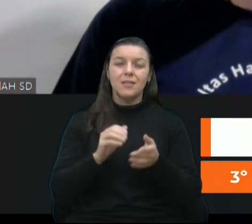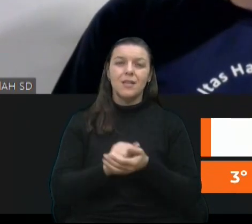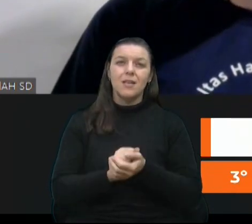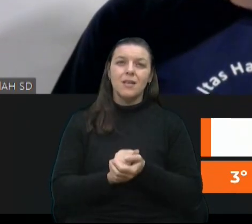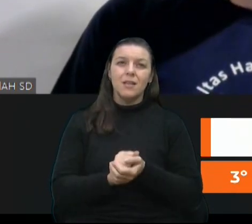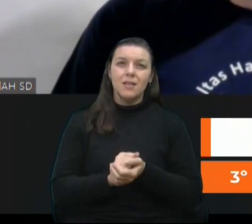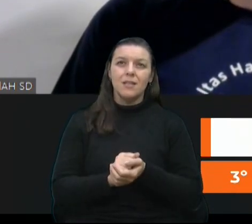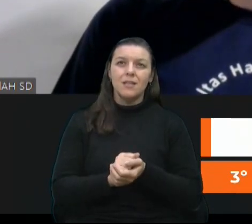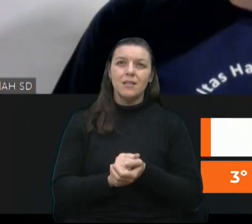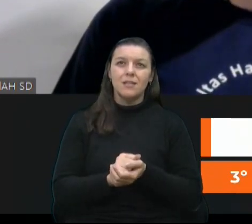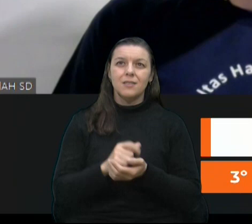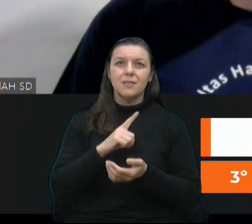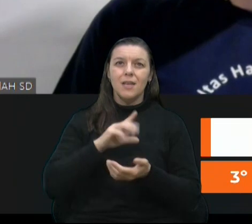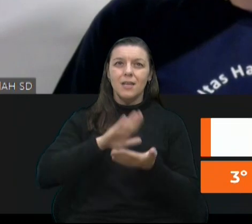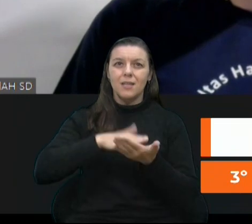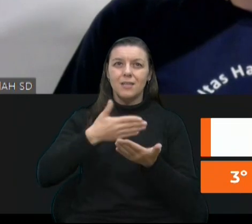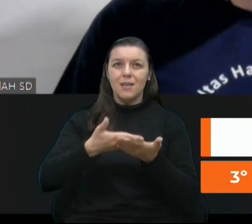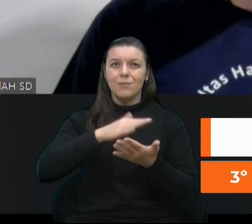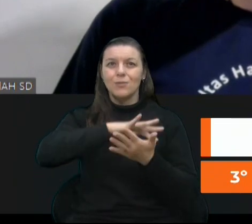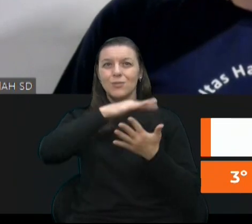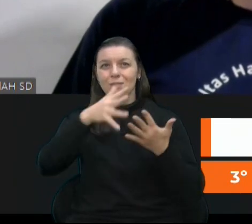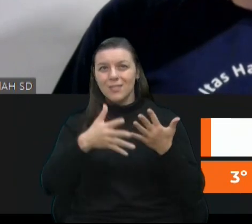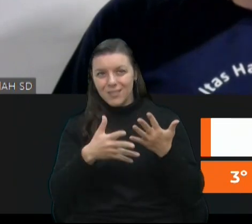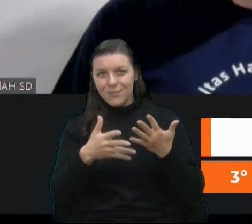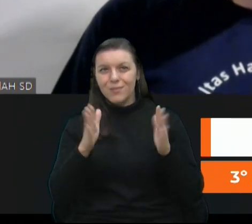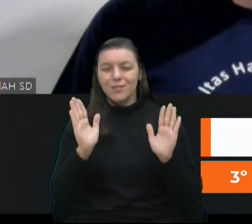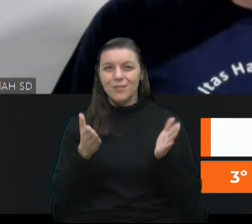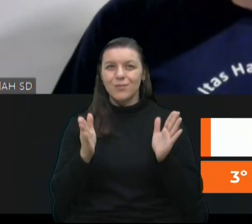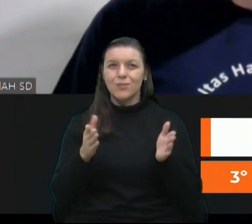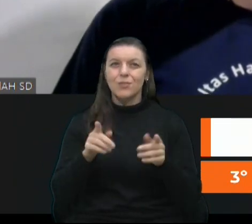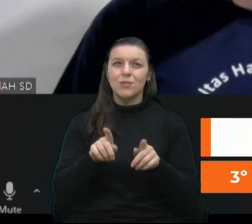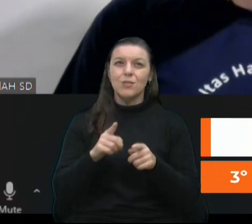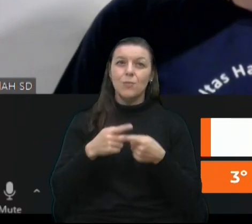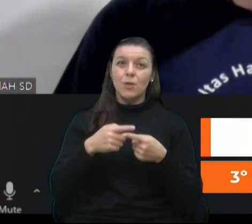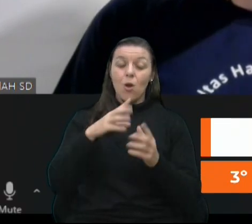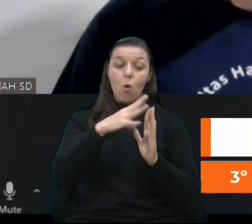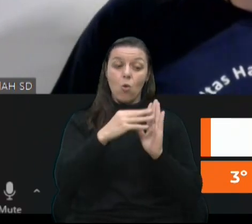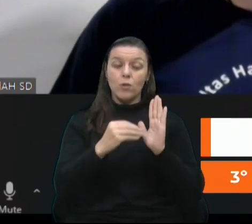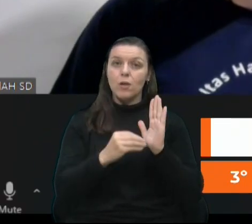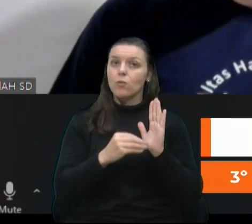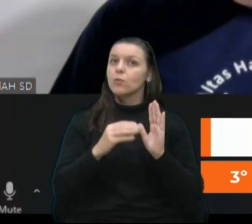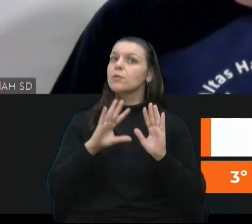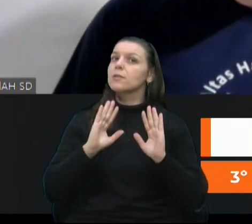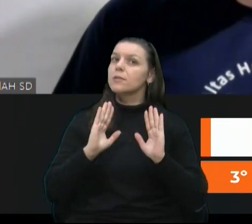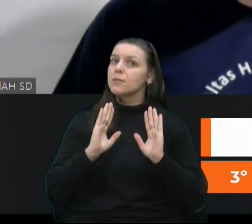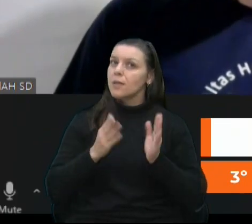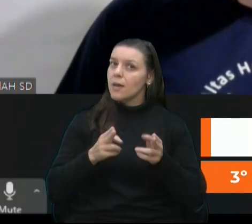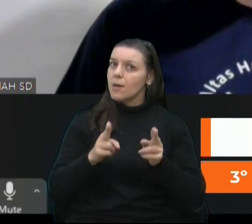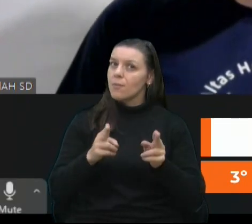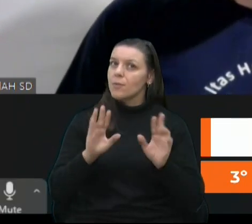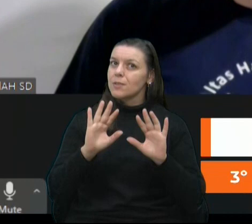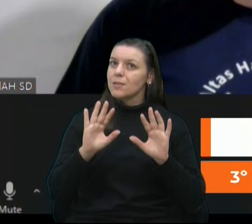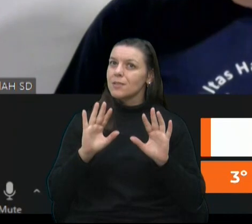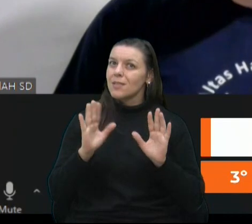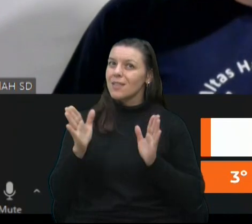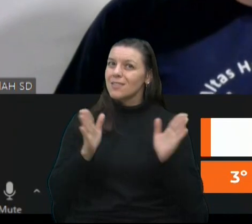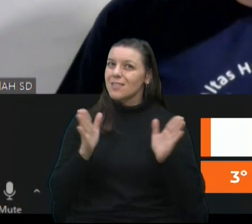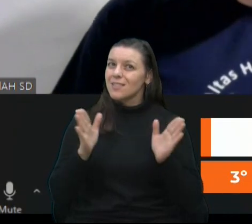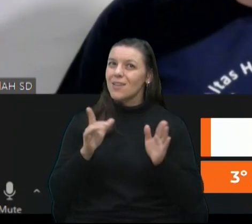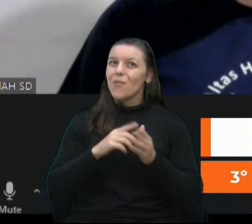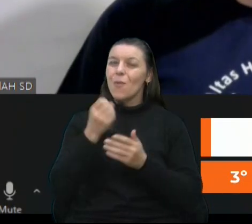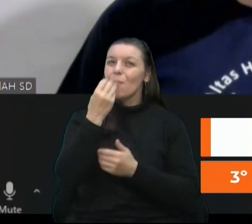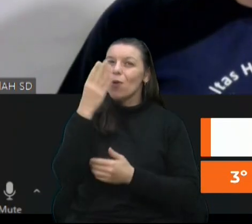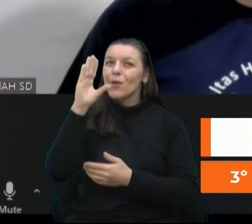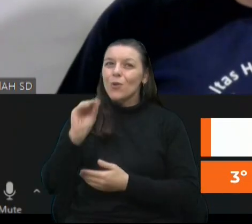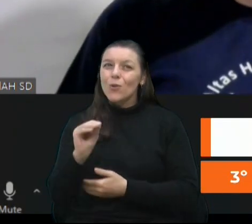gente possa ter a nossa intérprete de Libras, para que o nosso conteúdo possa ser o mais acessível possível. Já falei demais, muito